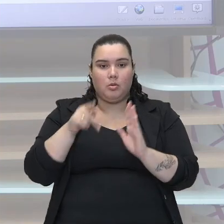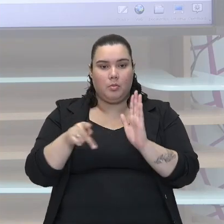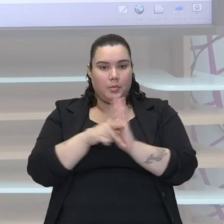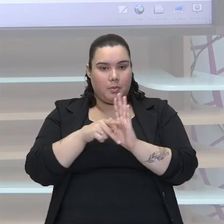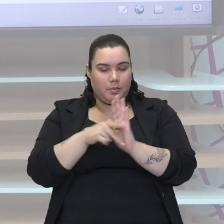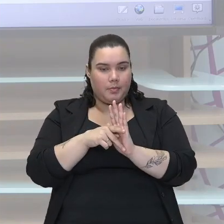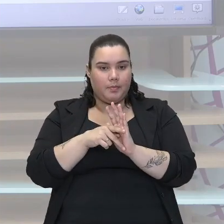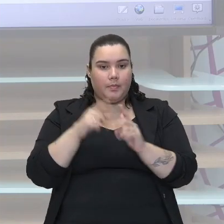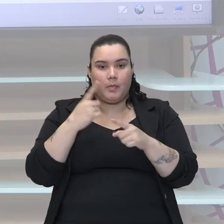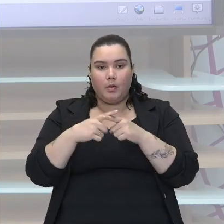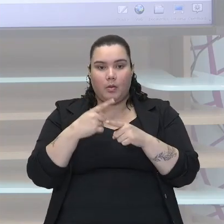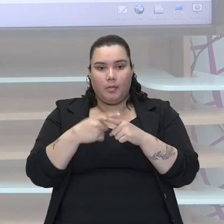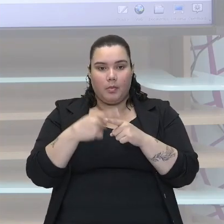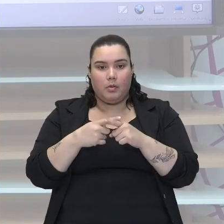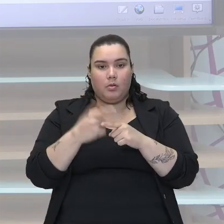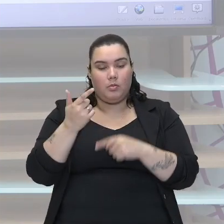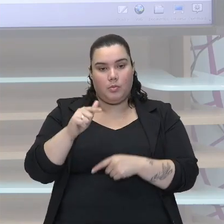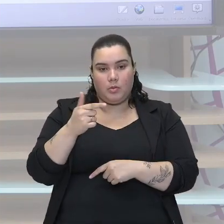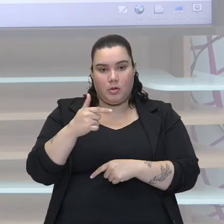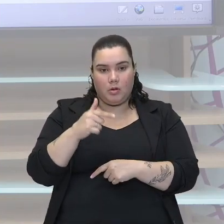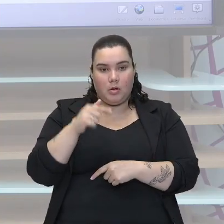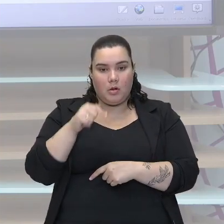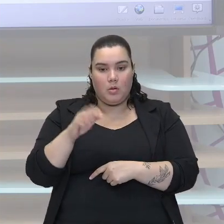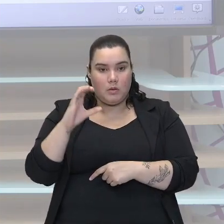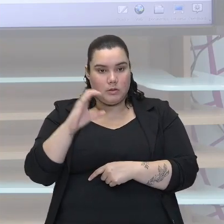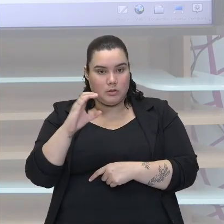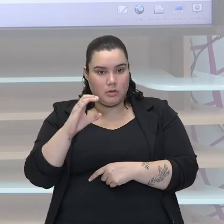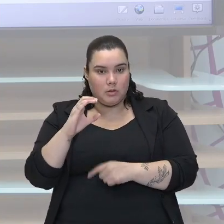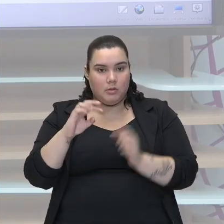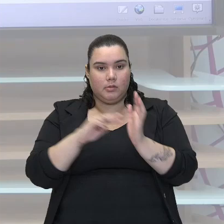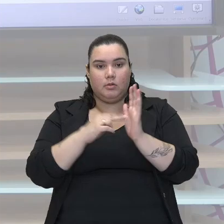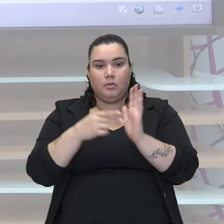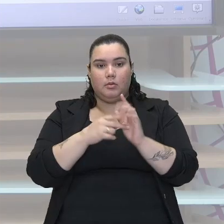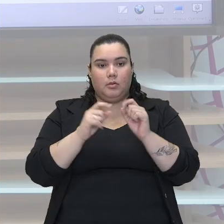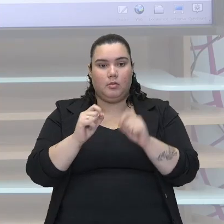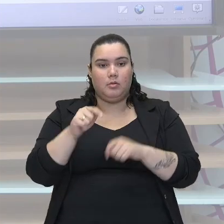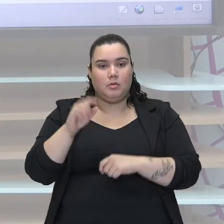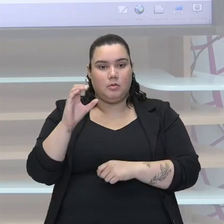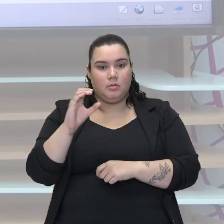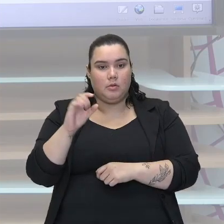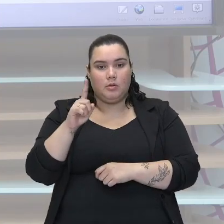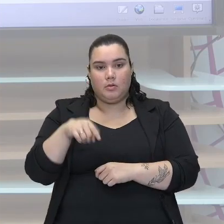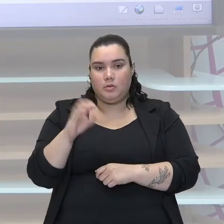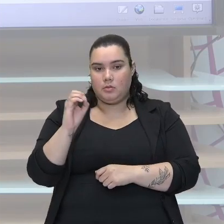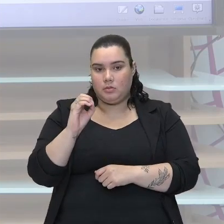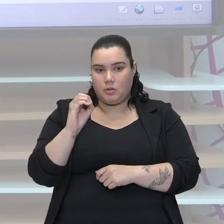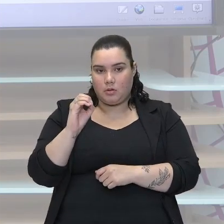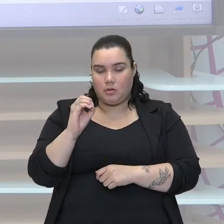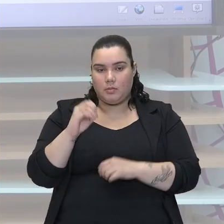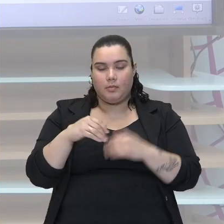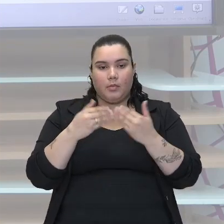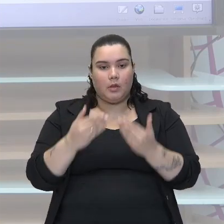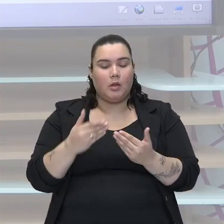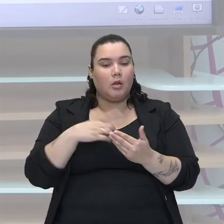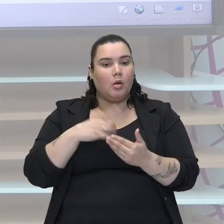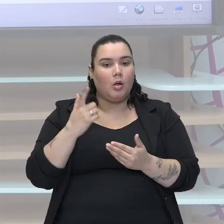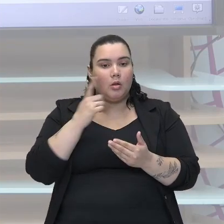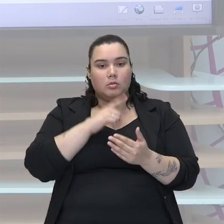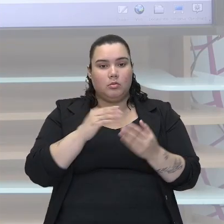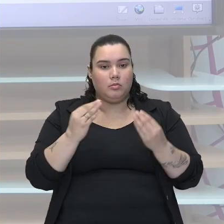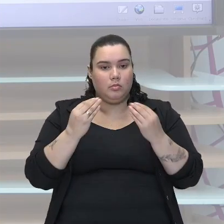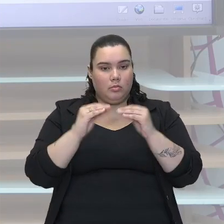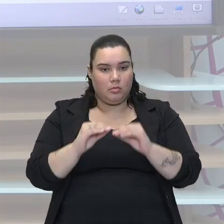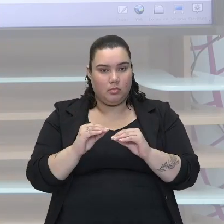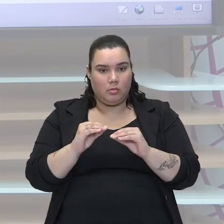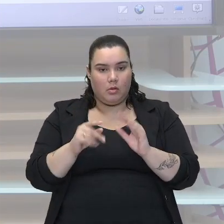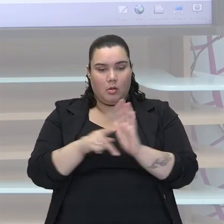coeficientes, porque apesar de não ter o valor c ali, significa que esse c é igual a zero. Então, quando a gente for usar a fórmula